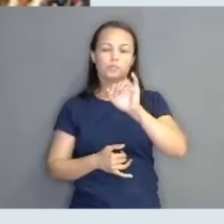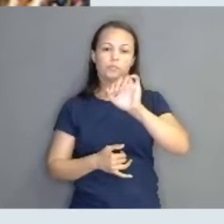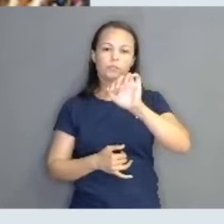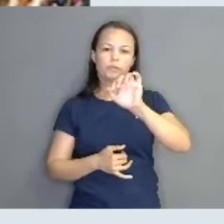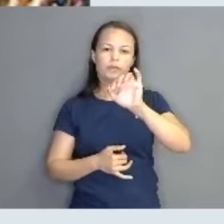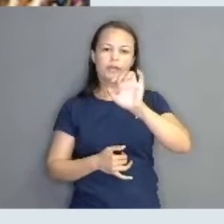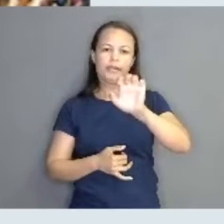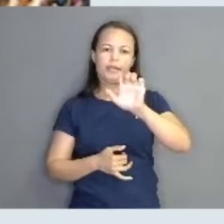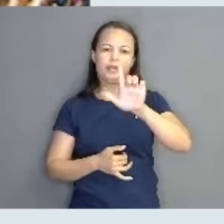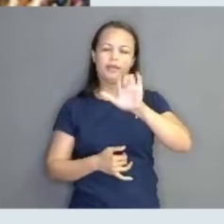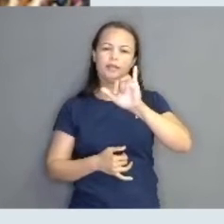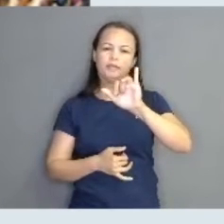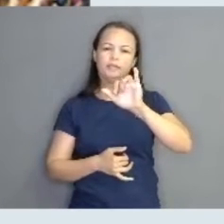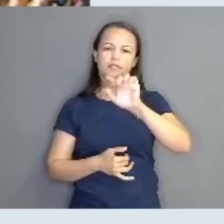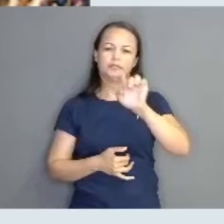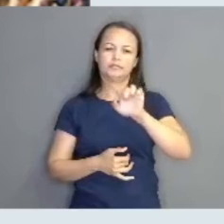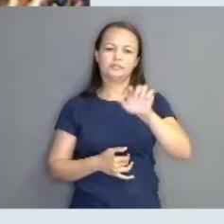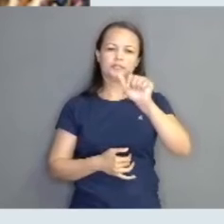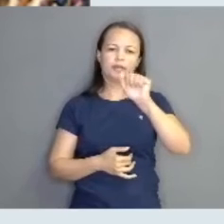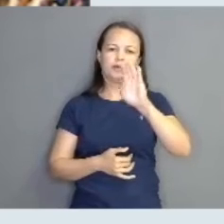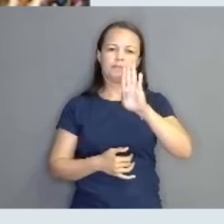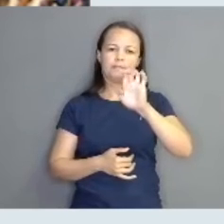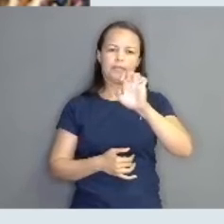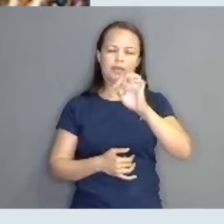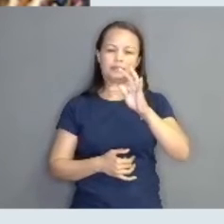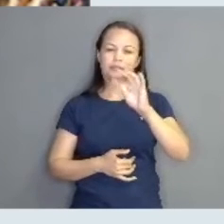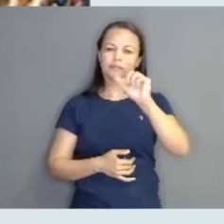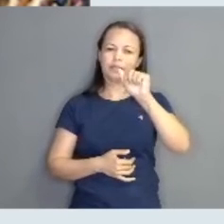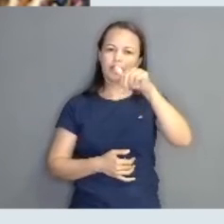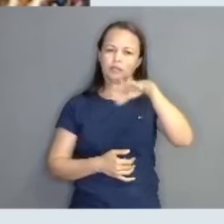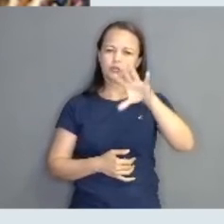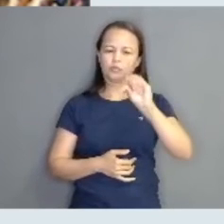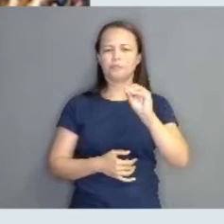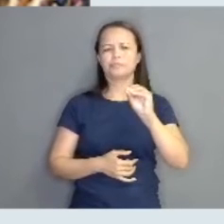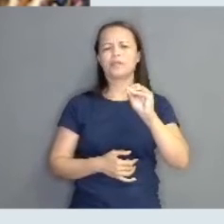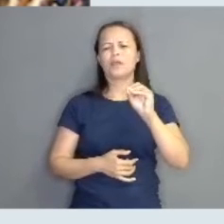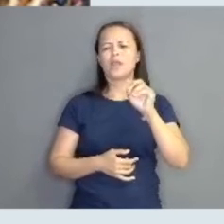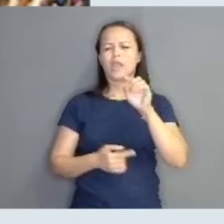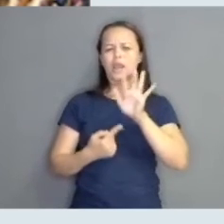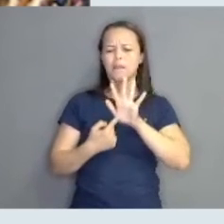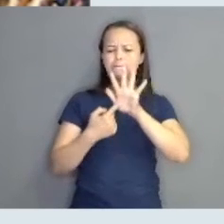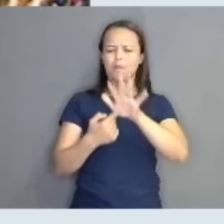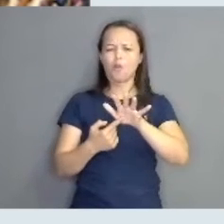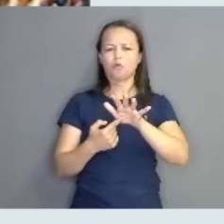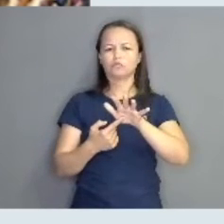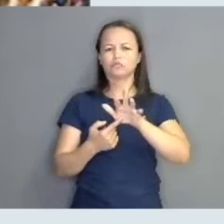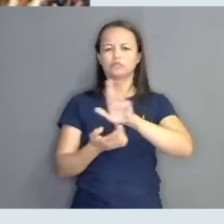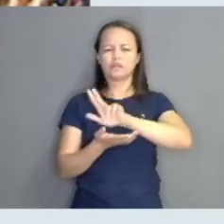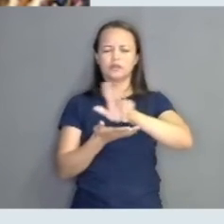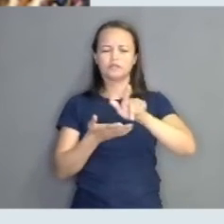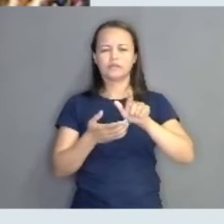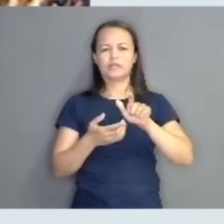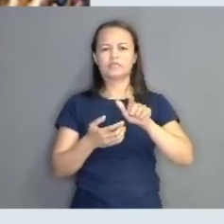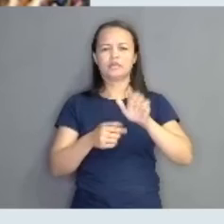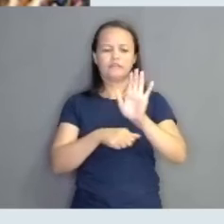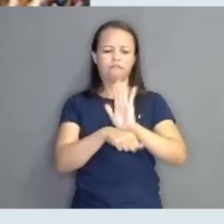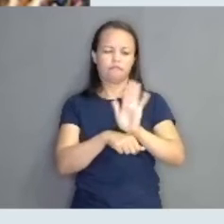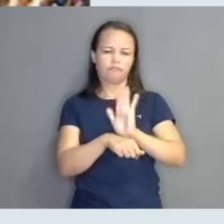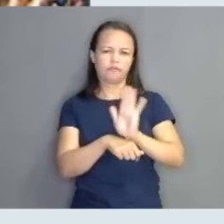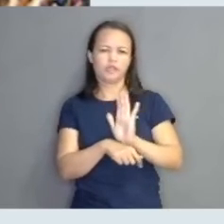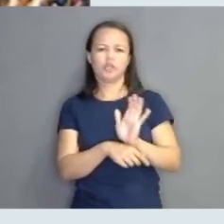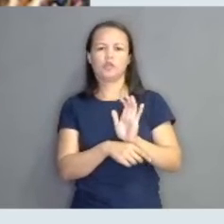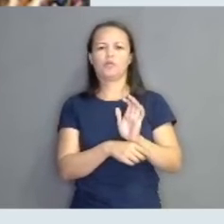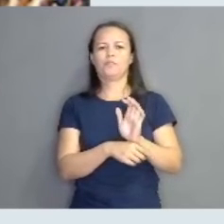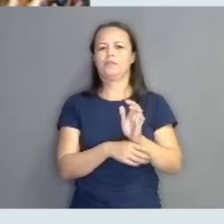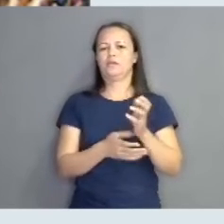muito em filmes, em séries, né? Então, uma característica primordial